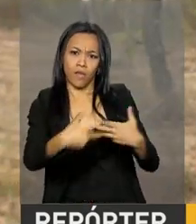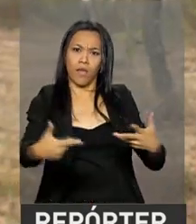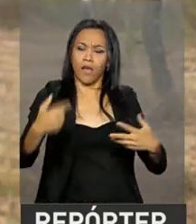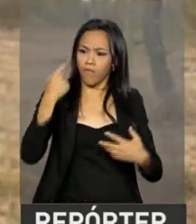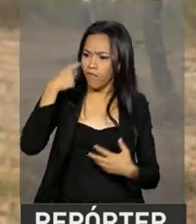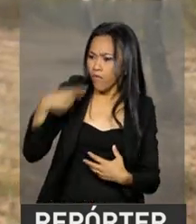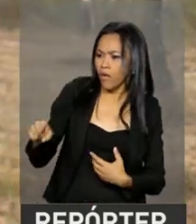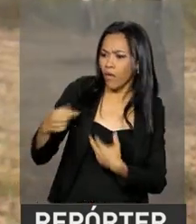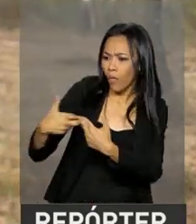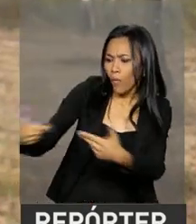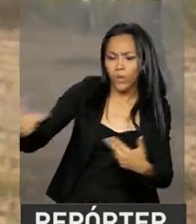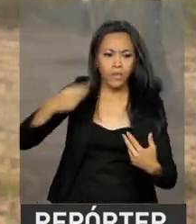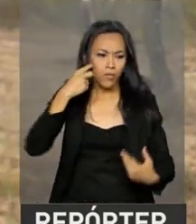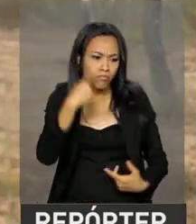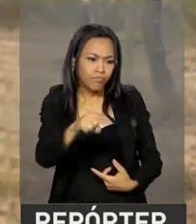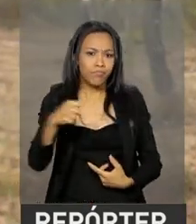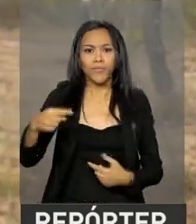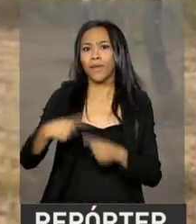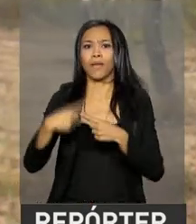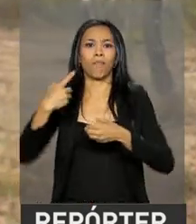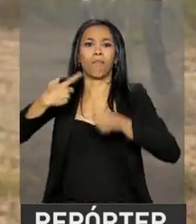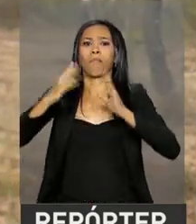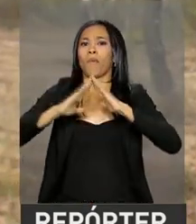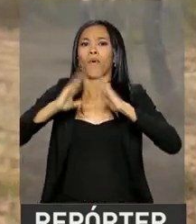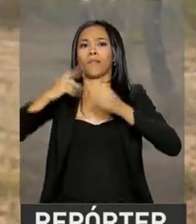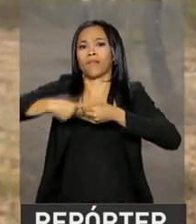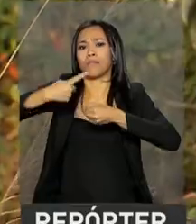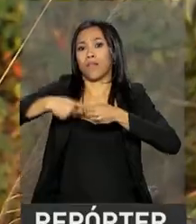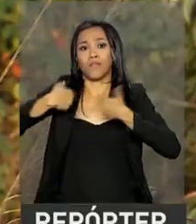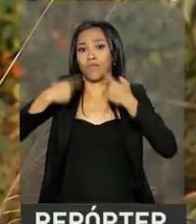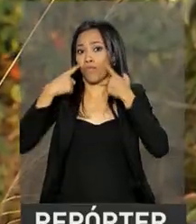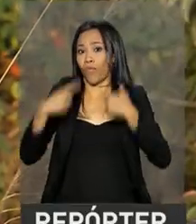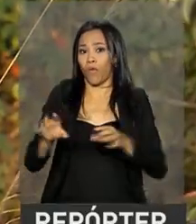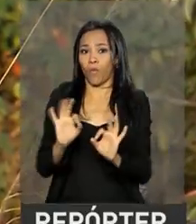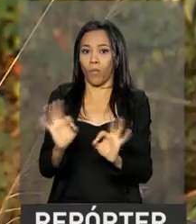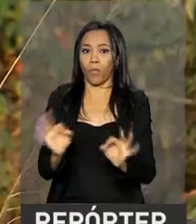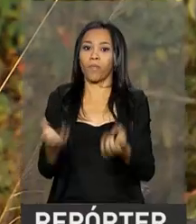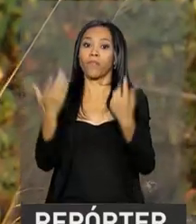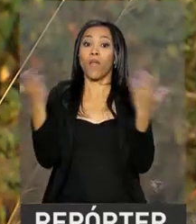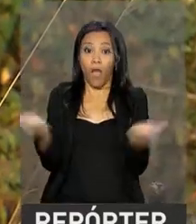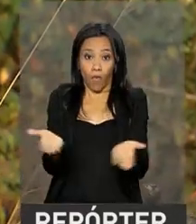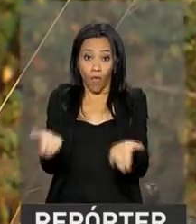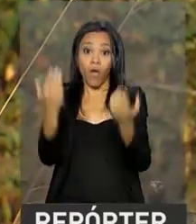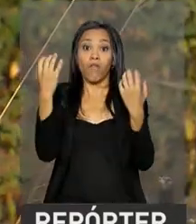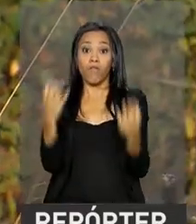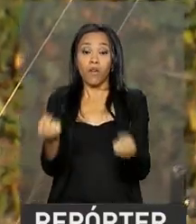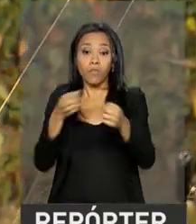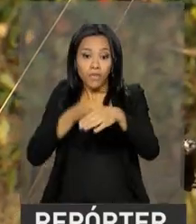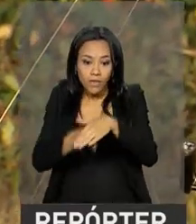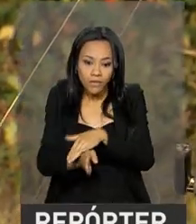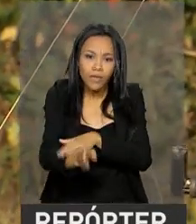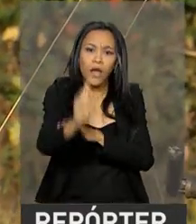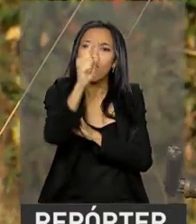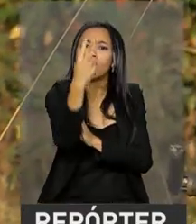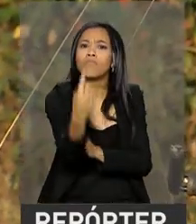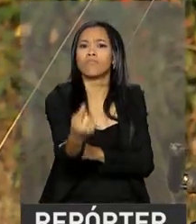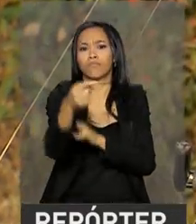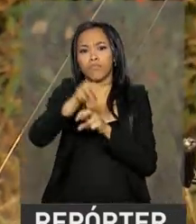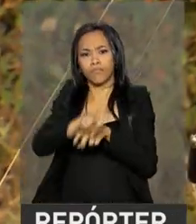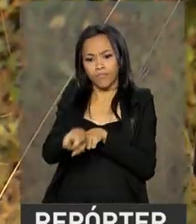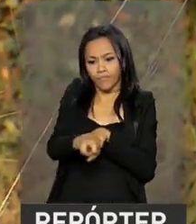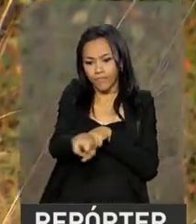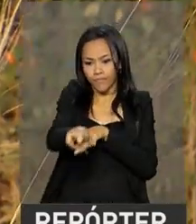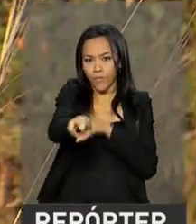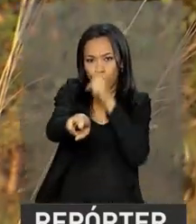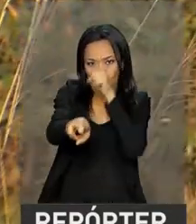iria encontrar que a gente vive na cidade, né? A gente vai lá e acha. A gente vai entrar numa área agora que só passa um ciclista por vez, chamada